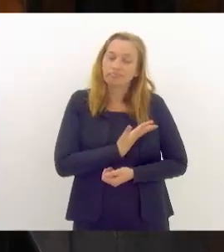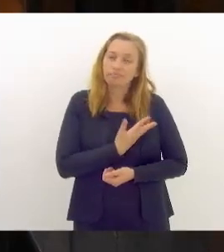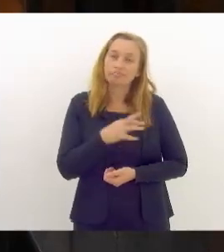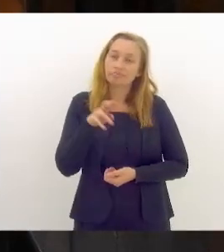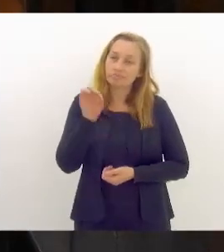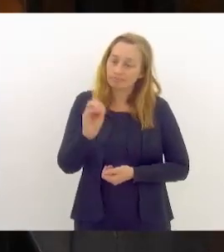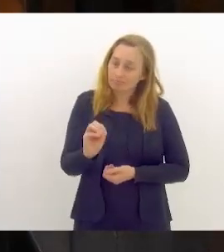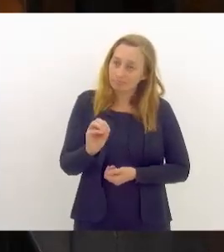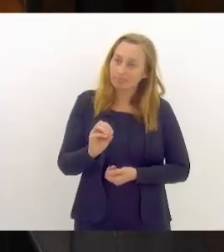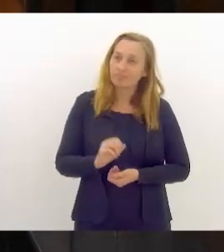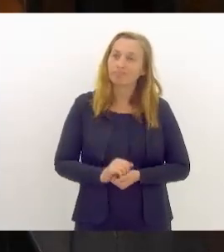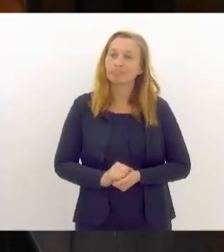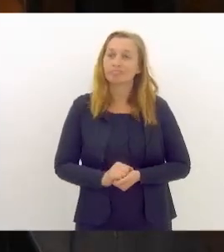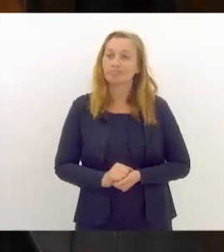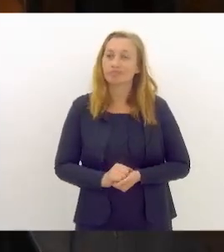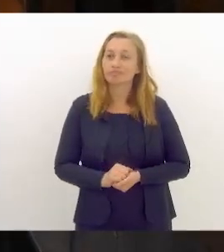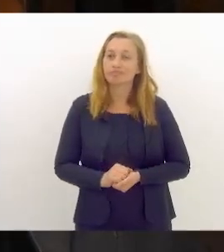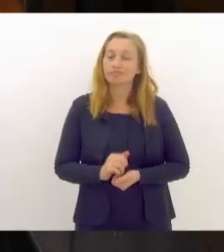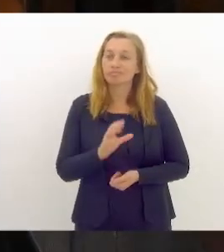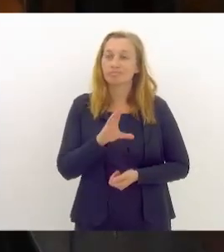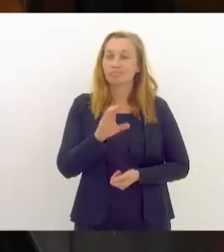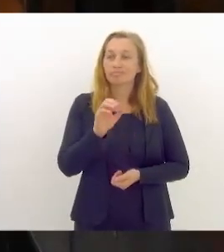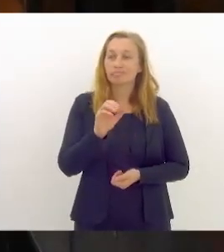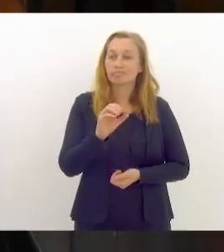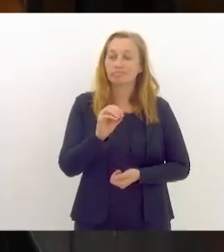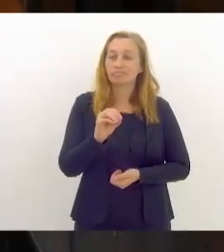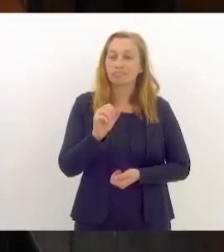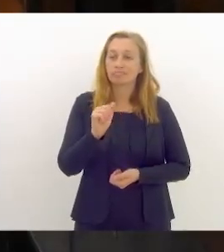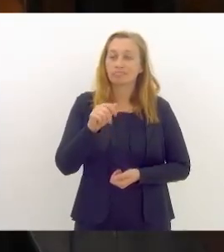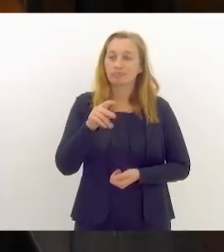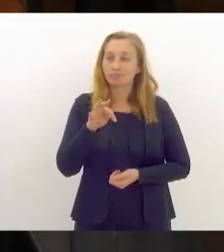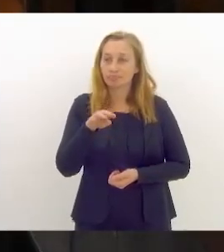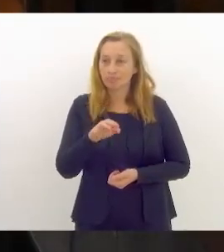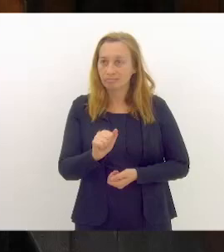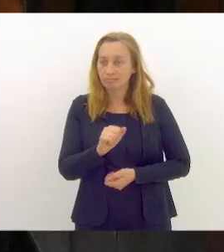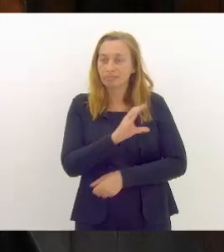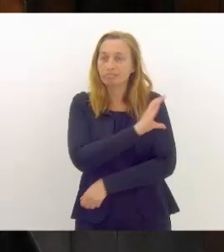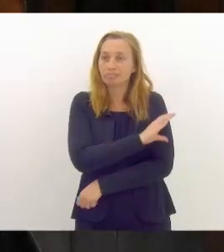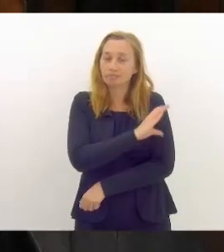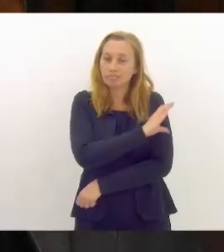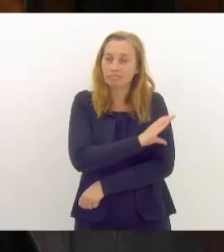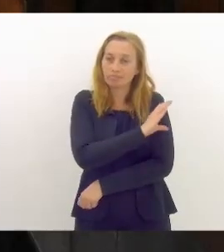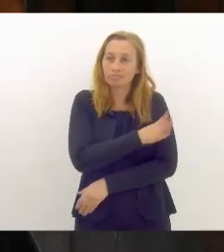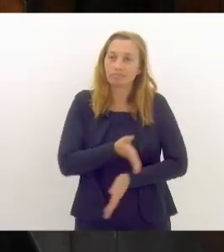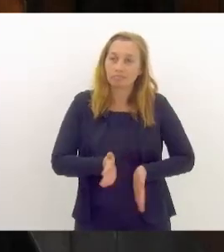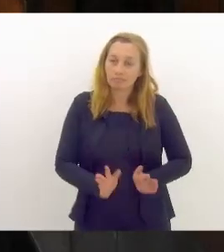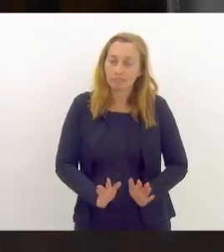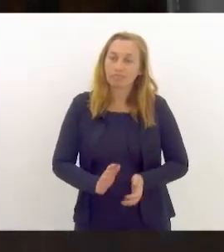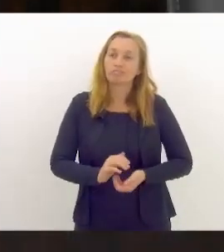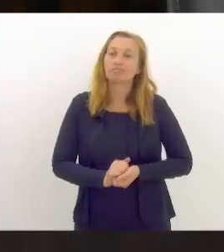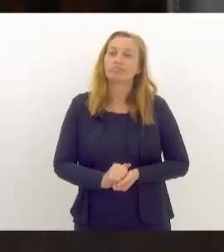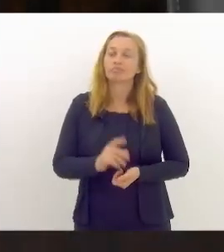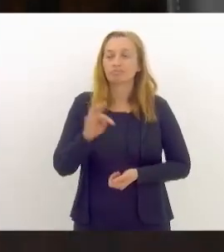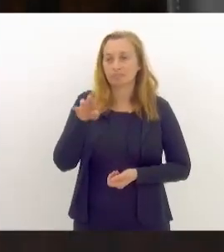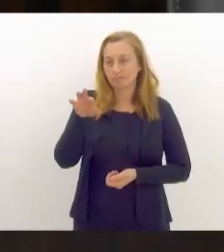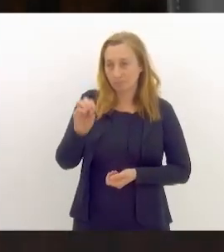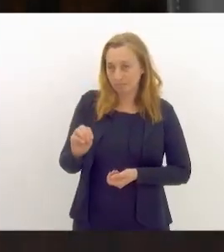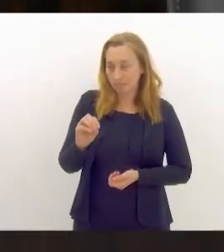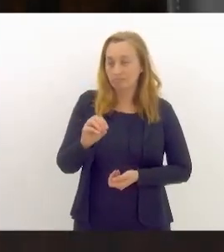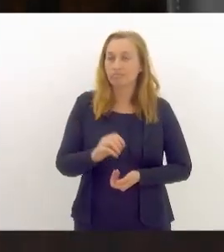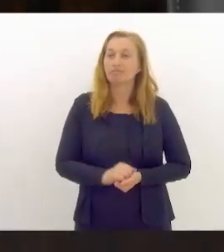Bruno dauari Campista amigo também do nosso querido pão duro Joilson Barcelos né um